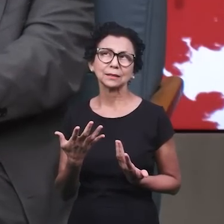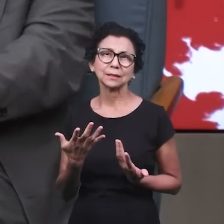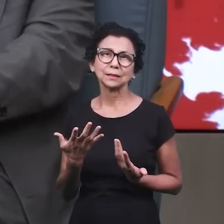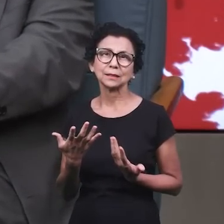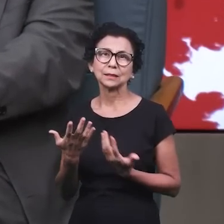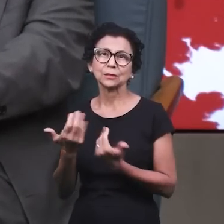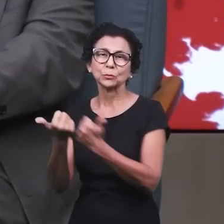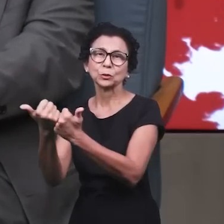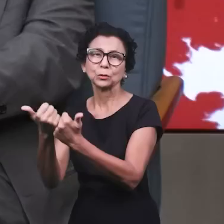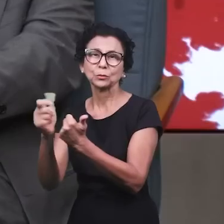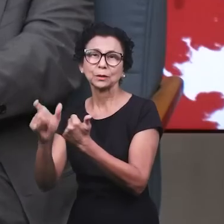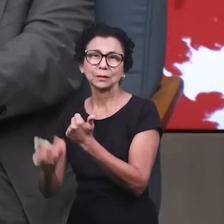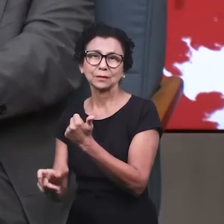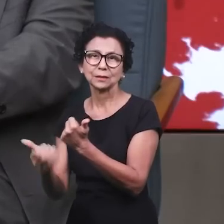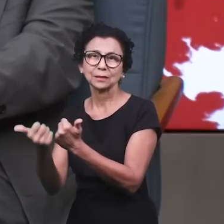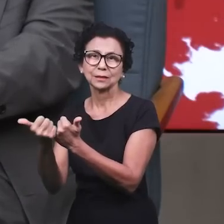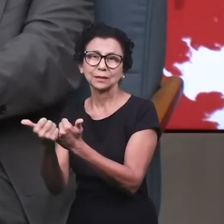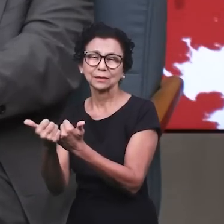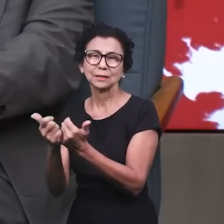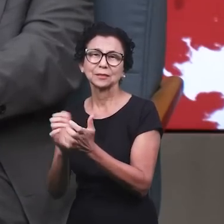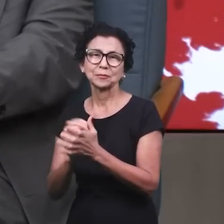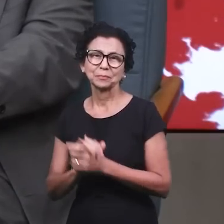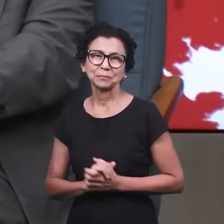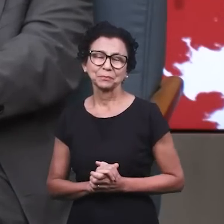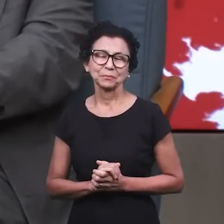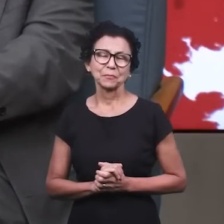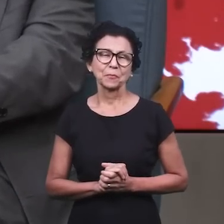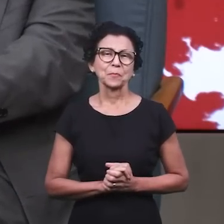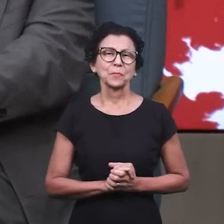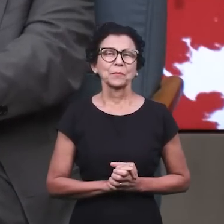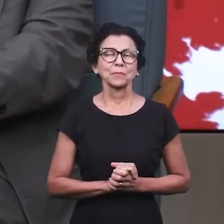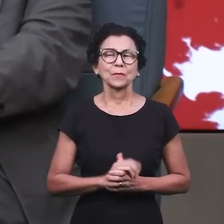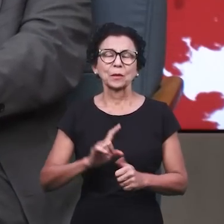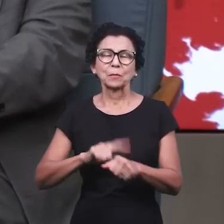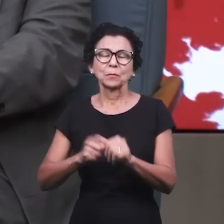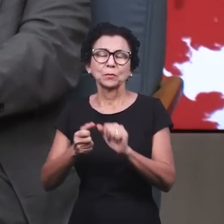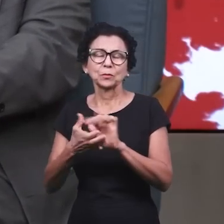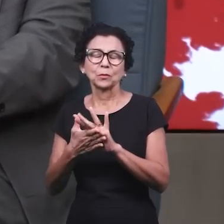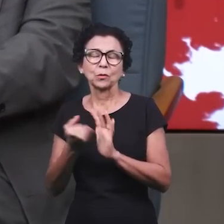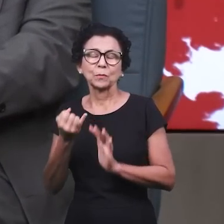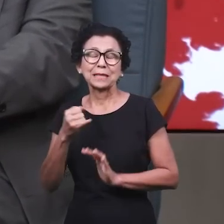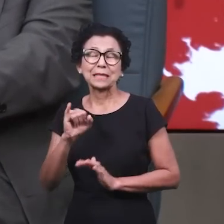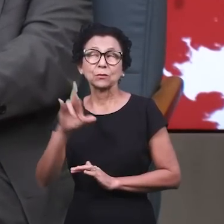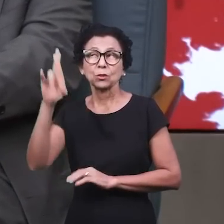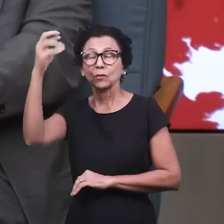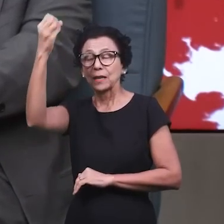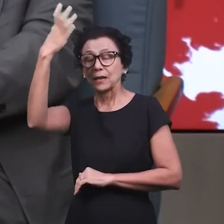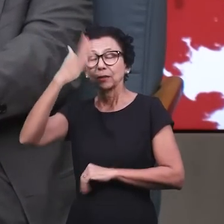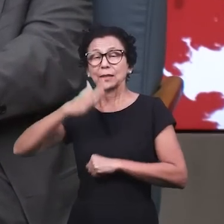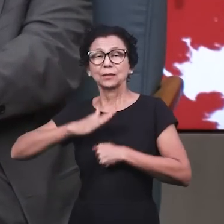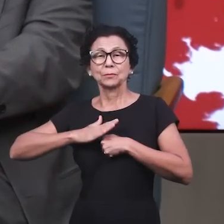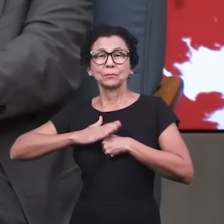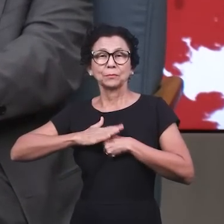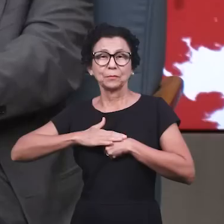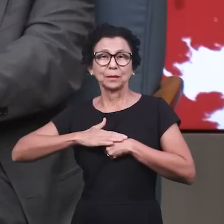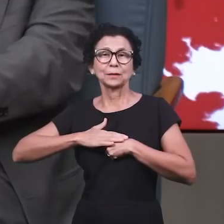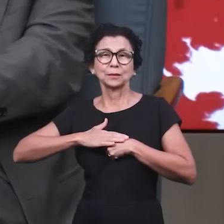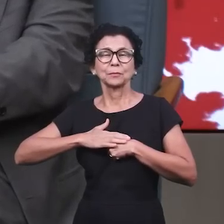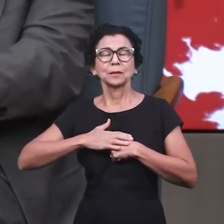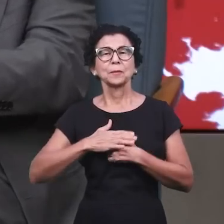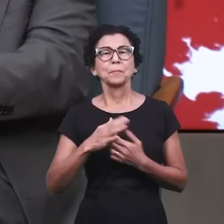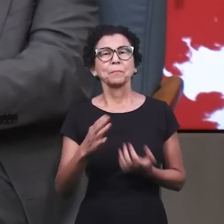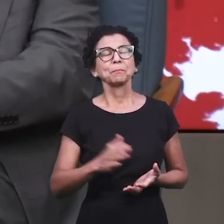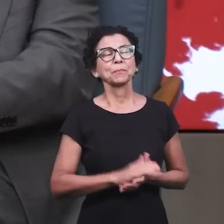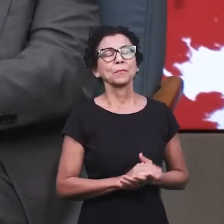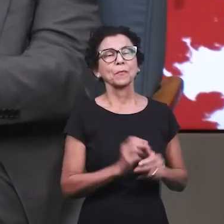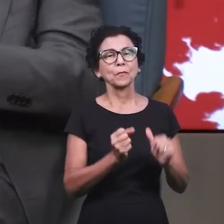lembro quando ele me tocou. Foi um toque, né, de esperança e de